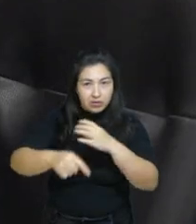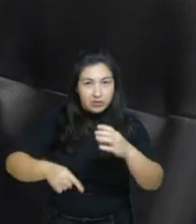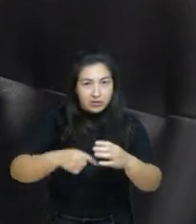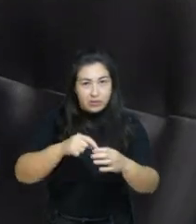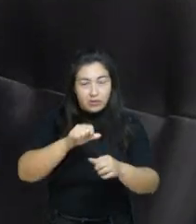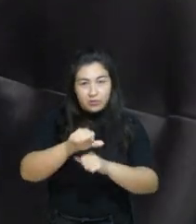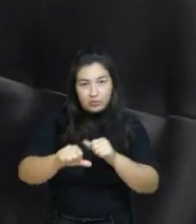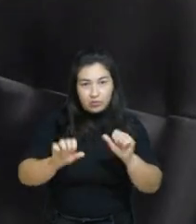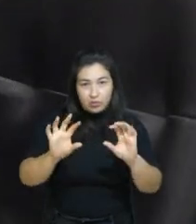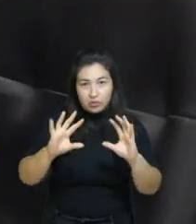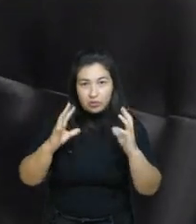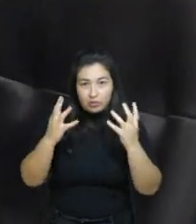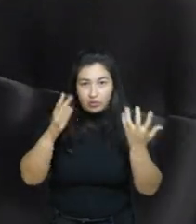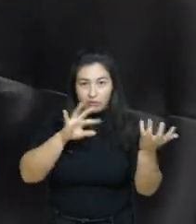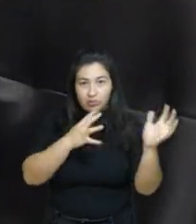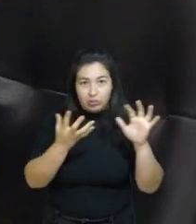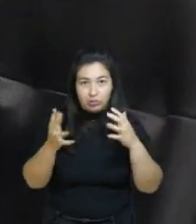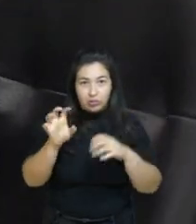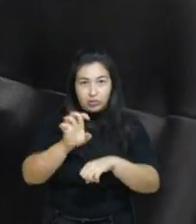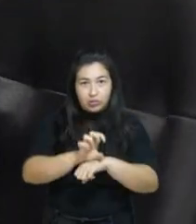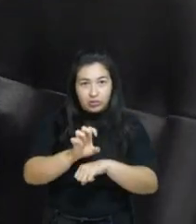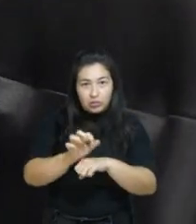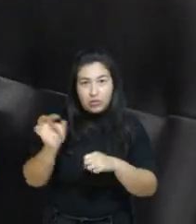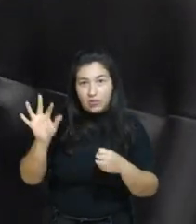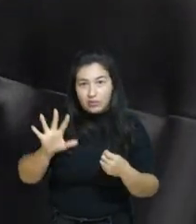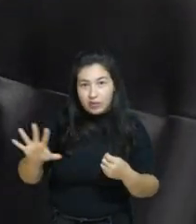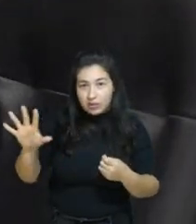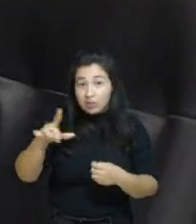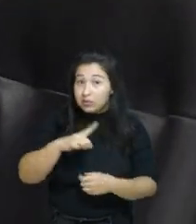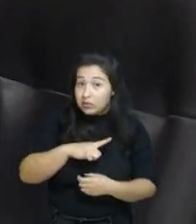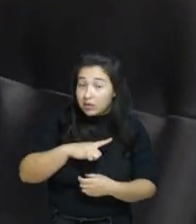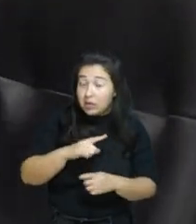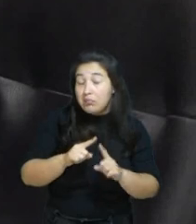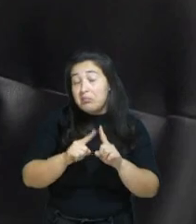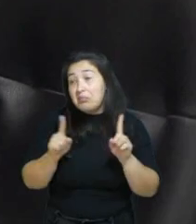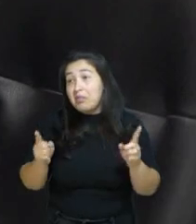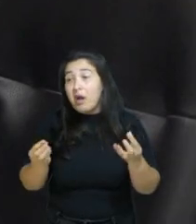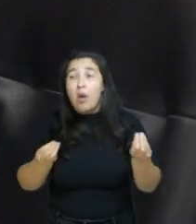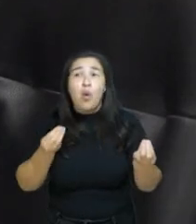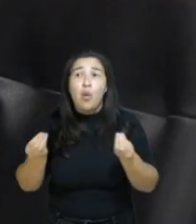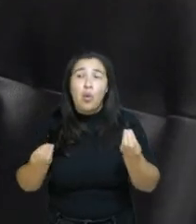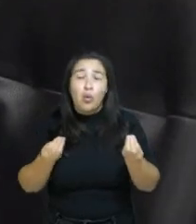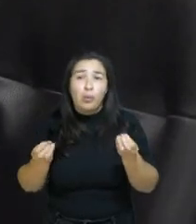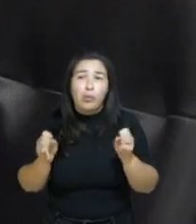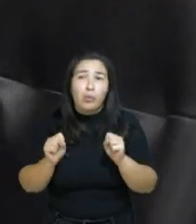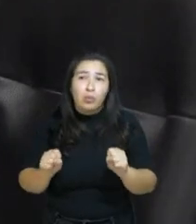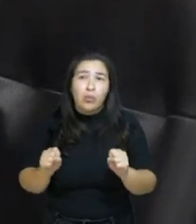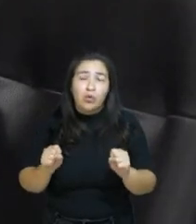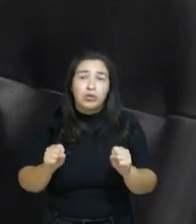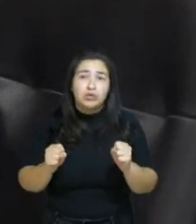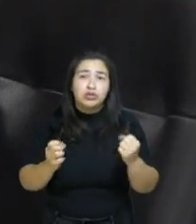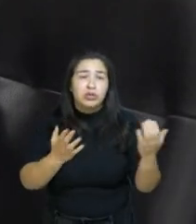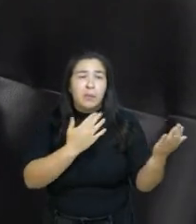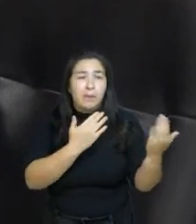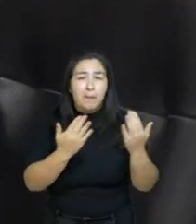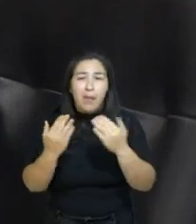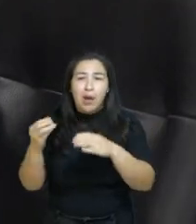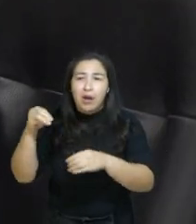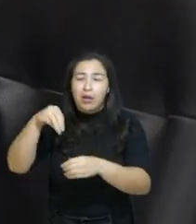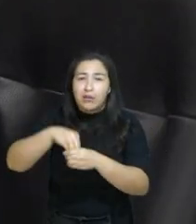na escala estadual, assim, federal? Talvez sim, mas de que forma a gente pode construir